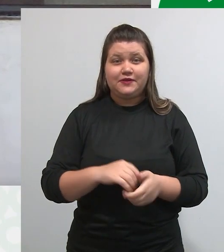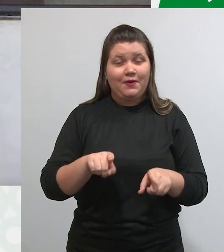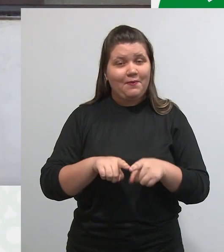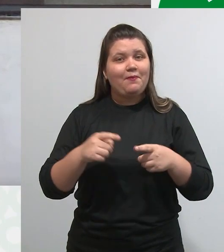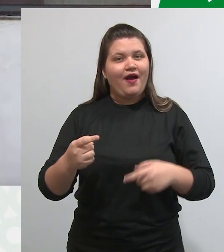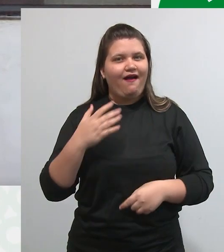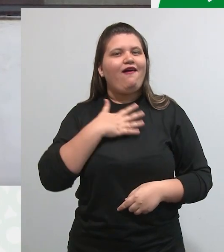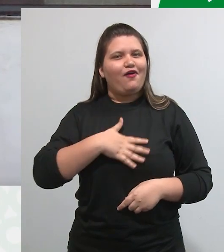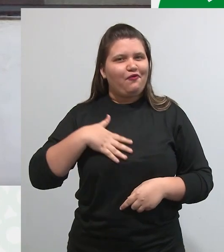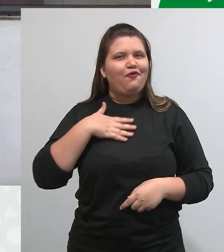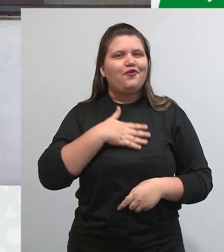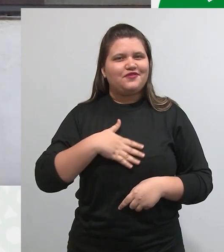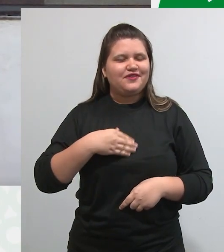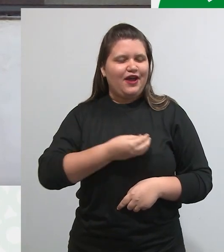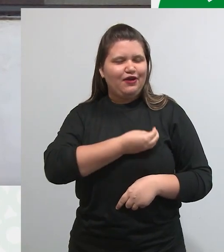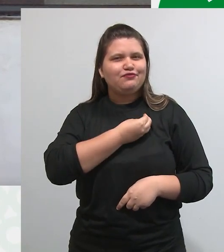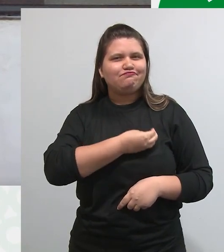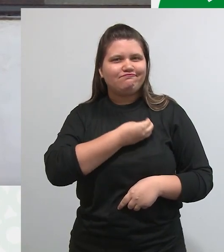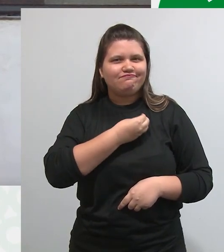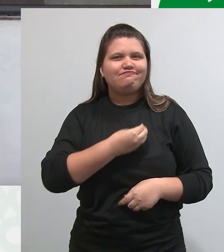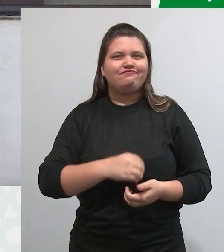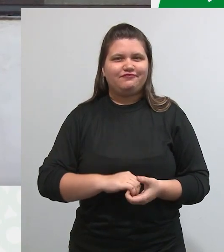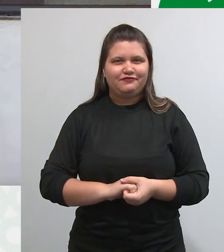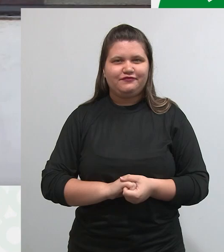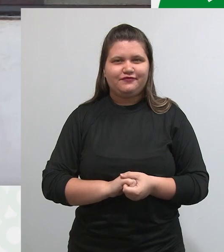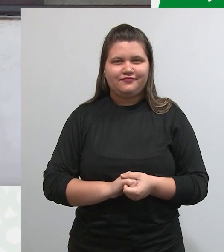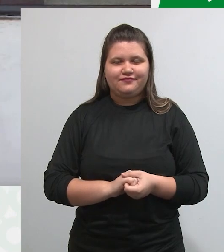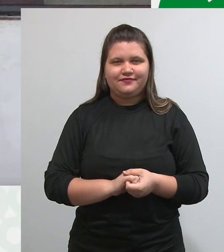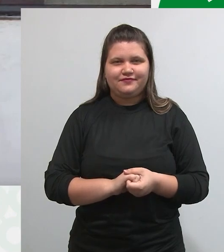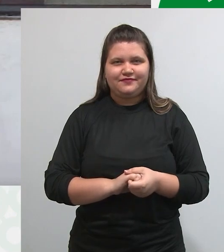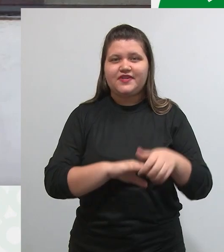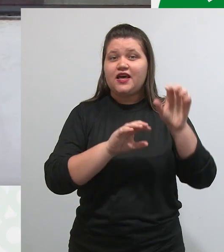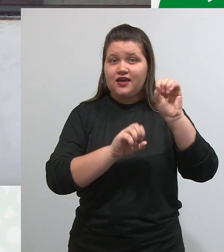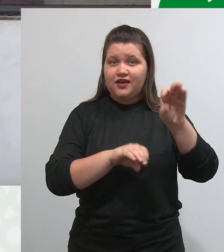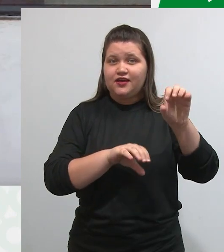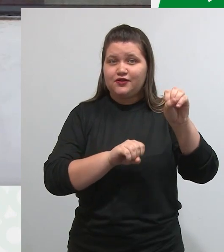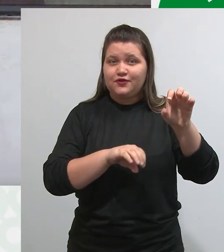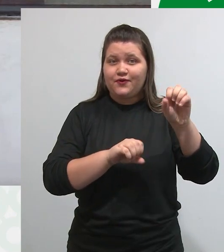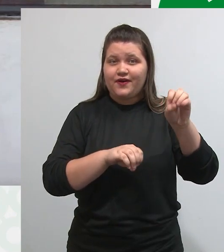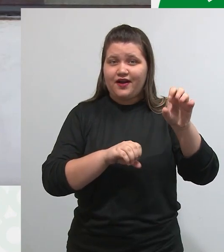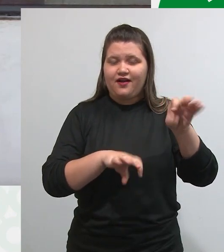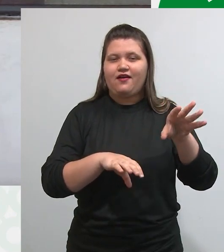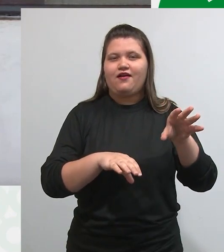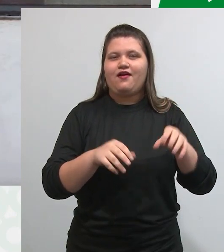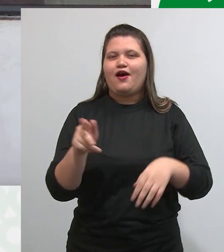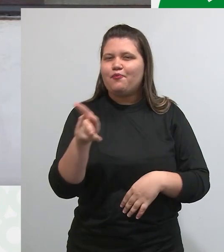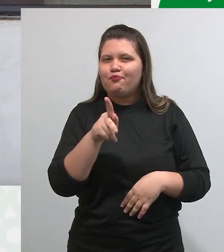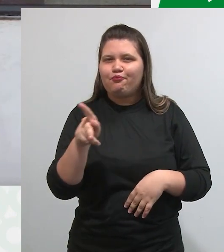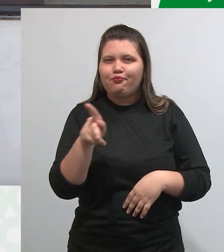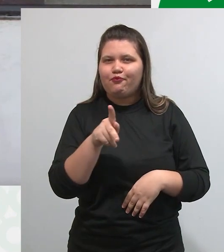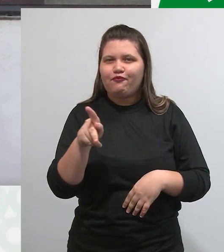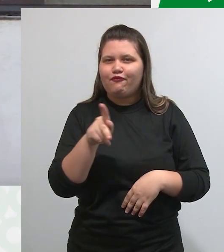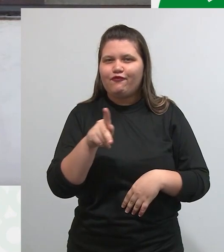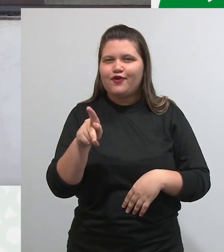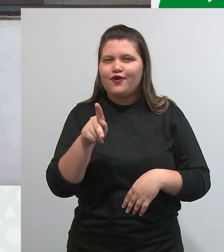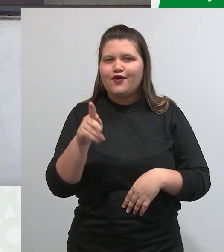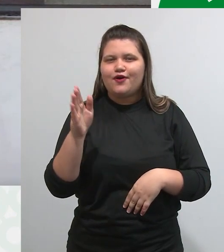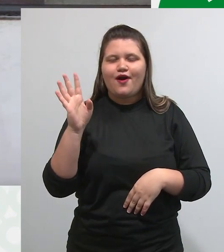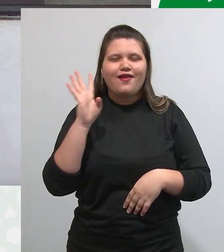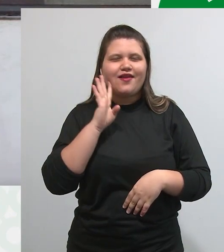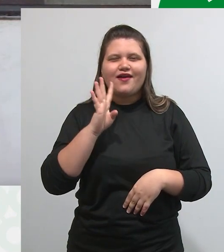gostosa, porque acho que educar, ministrar aula, ser professor é uma